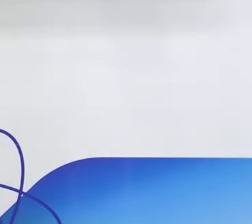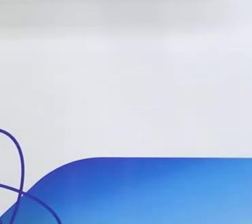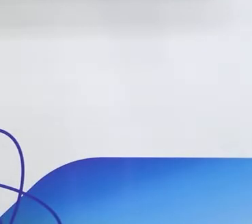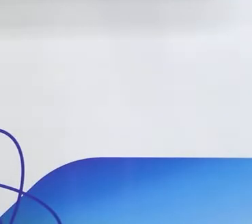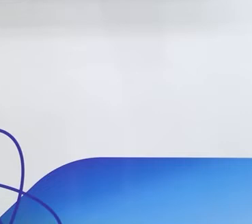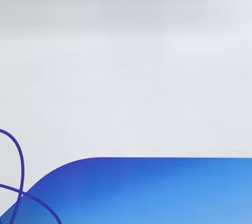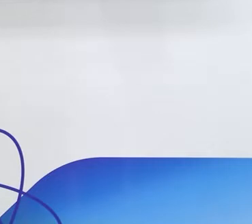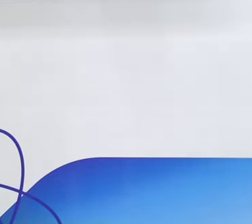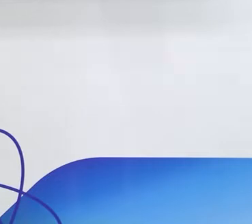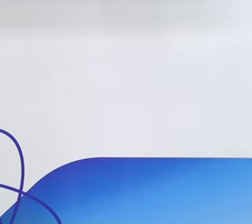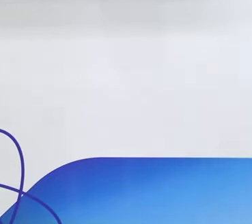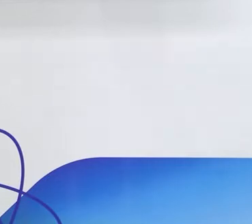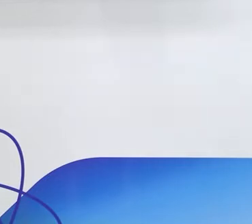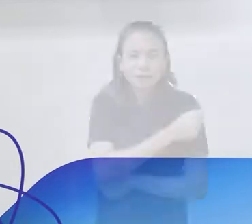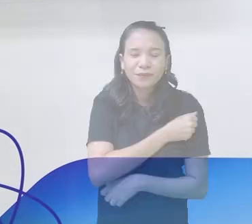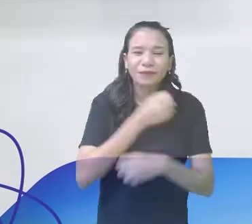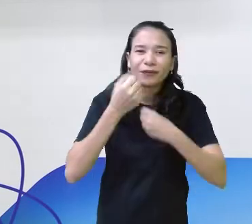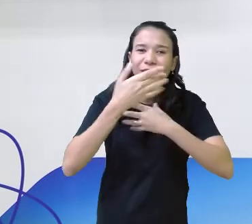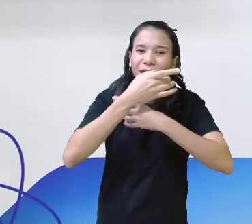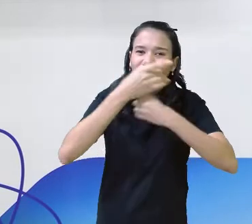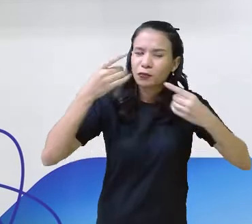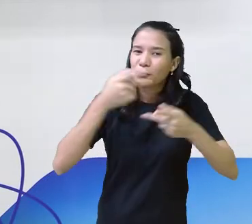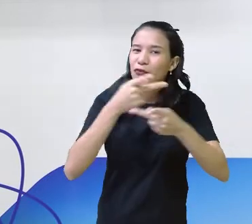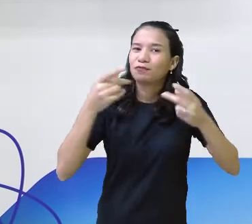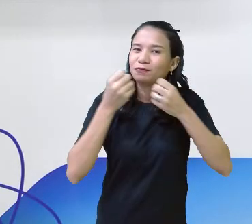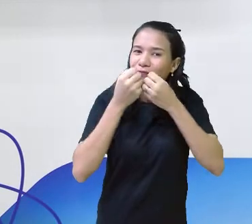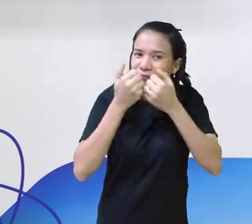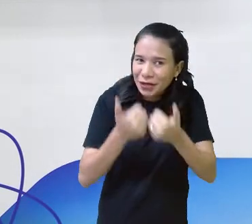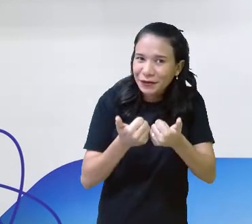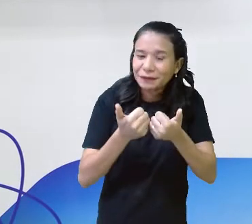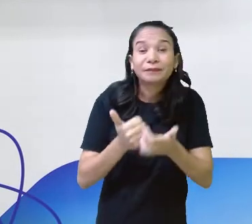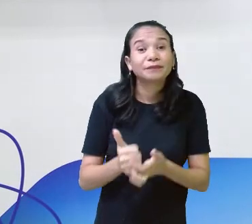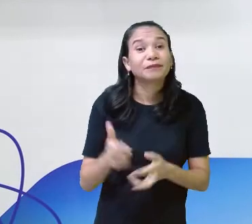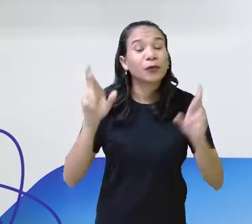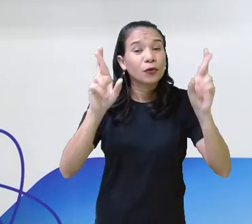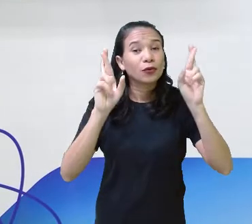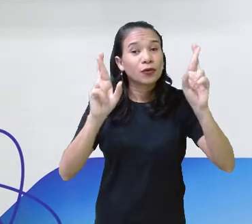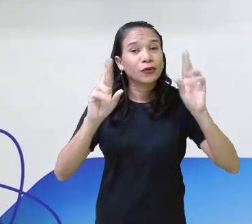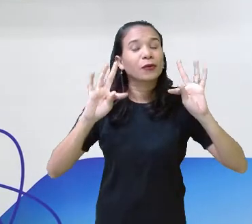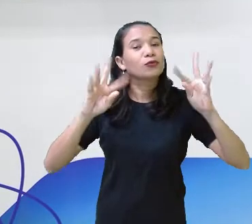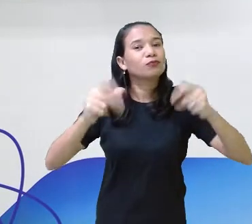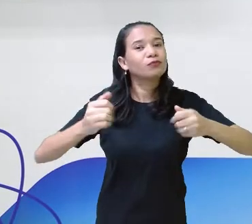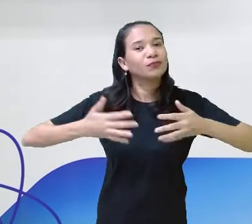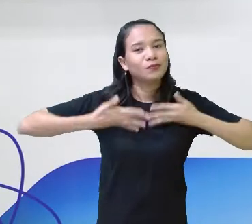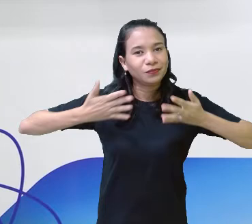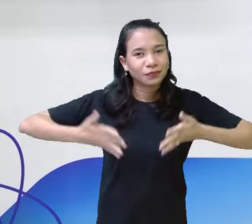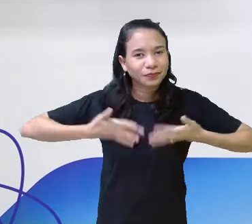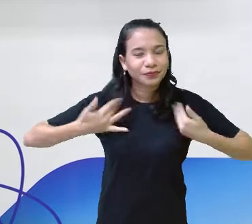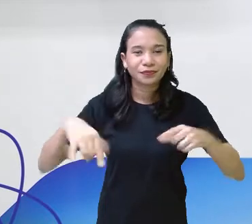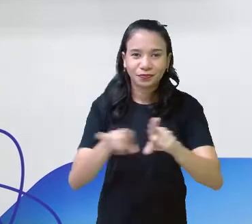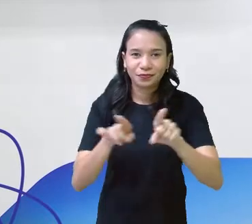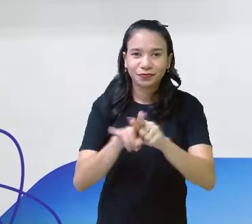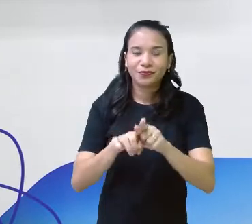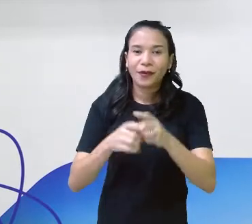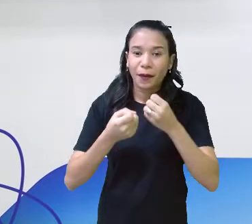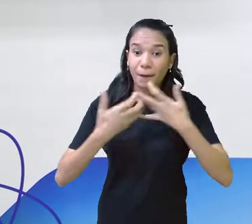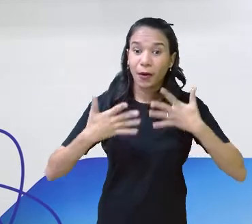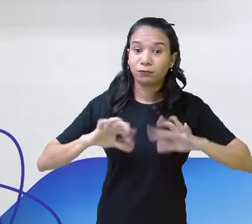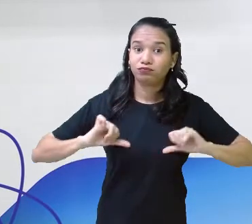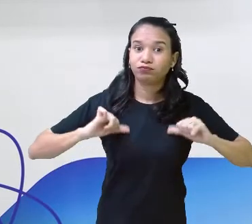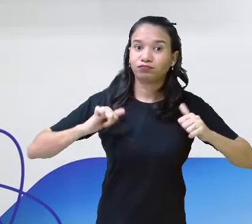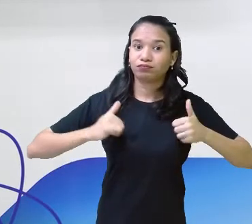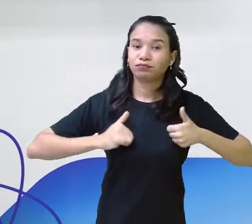Olá, meus queridos, bom dia, como vocês estão? Espero que estejam animados, que estejam muito bem